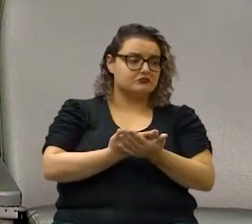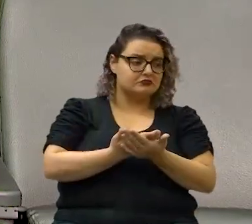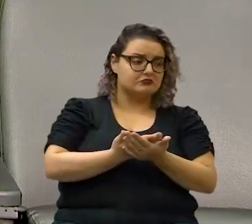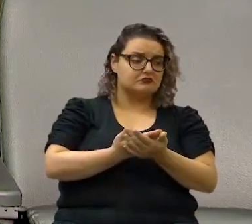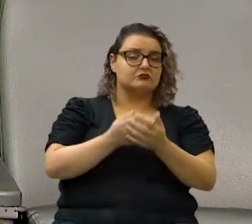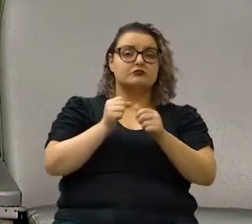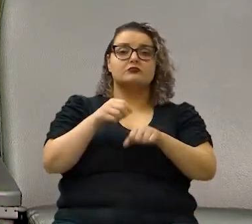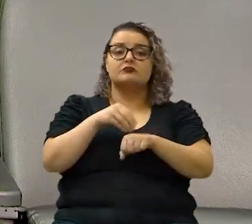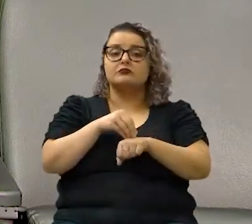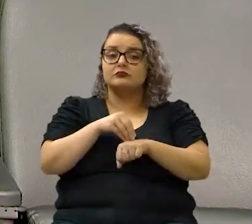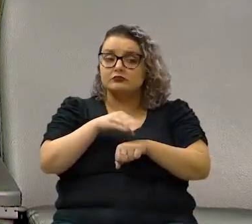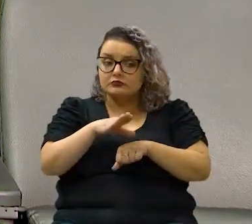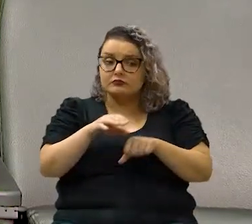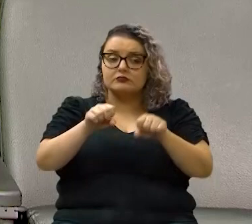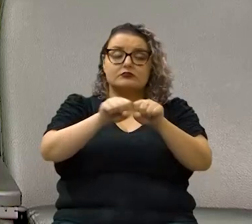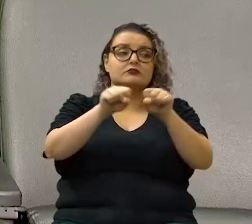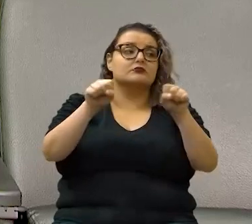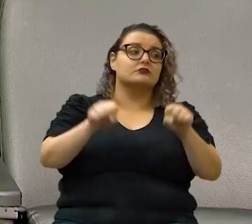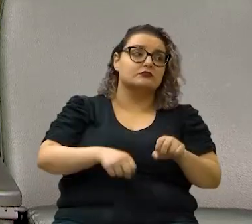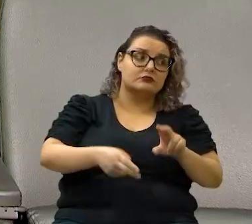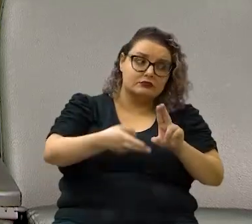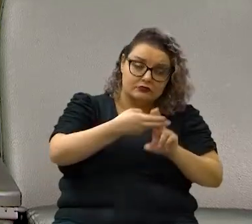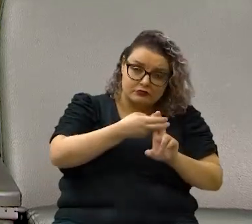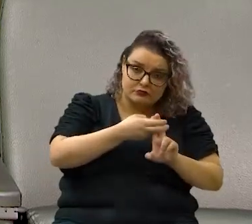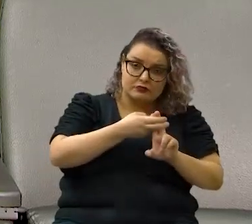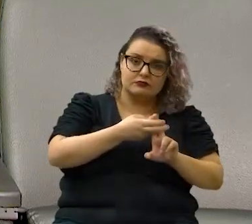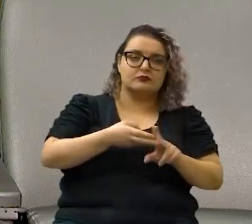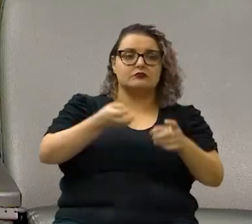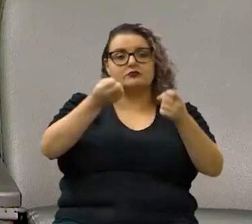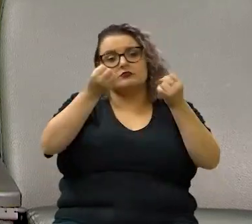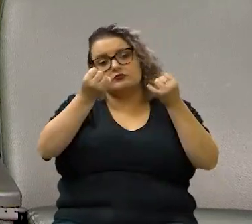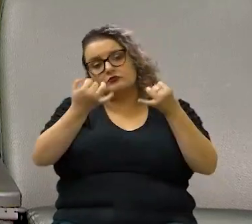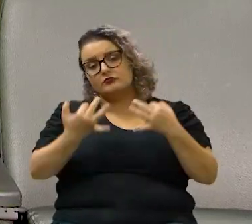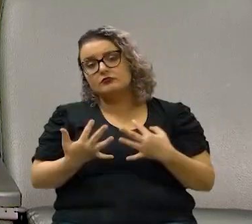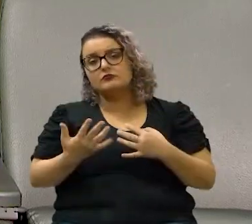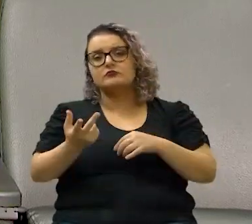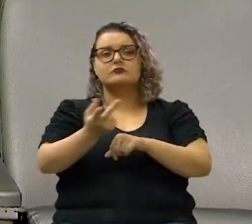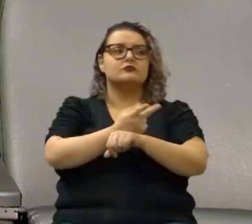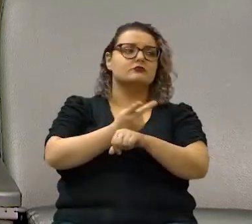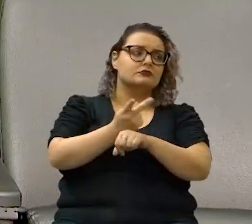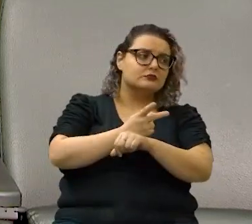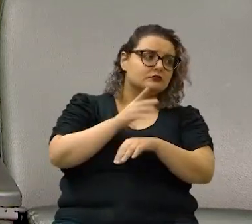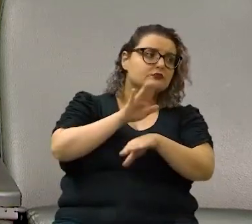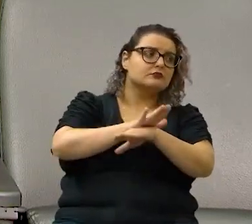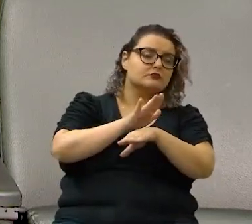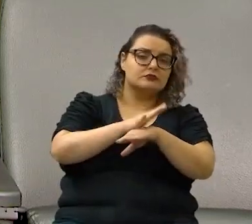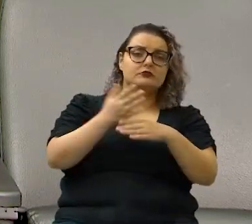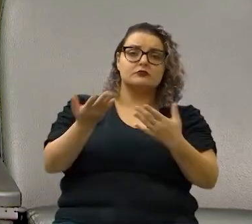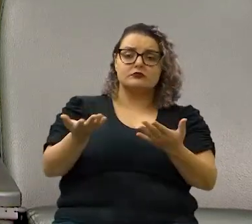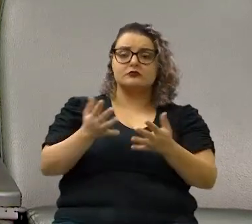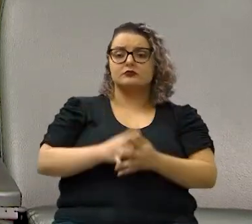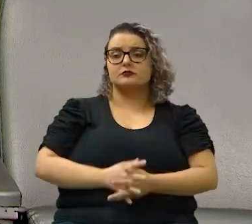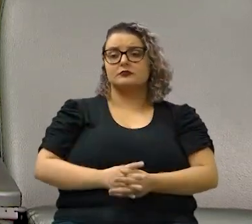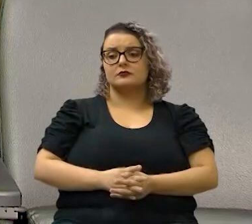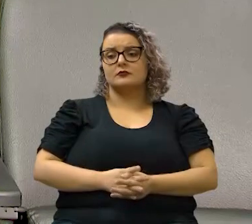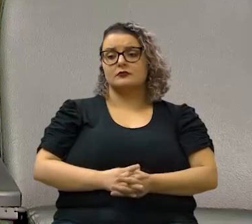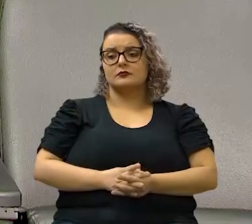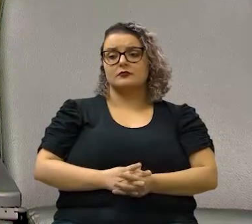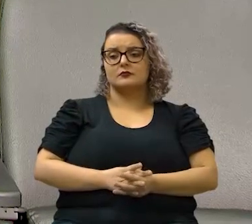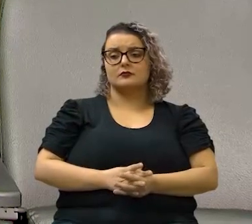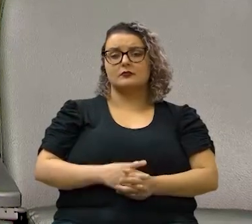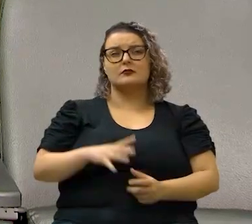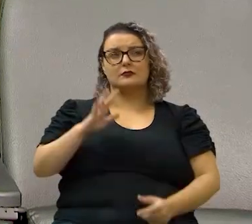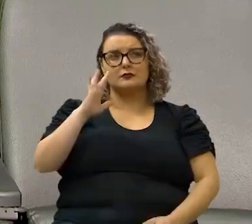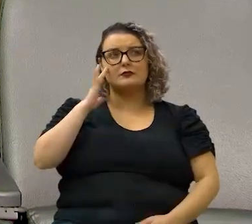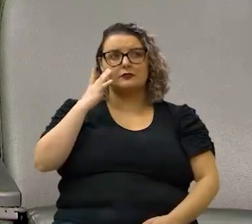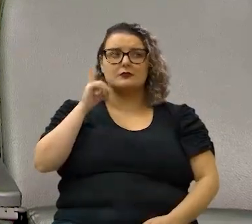pode encaminhar para o Sistema Único de Saúde, orientar a procura de uma ajuda, né? Então,